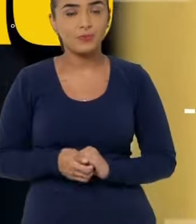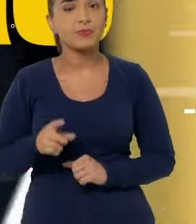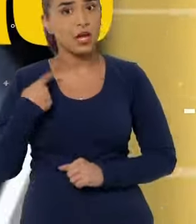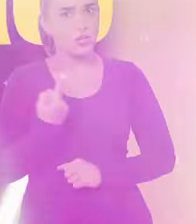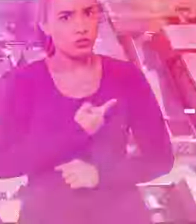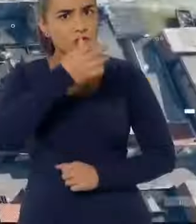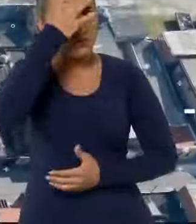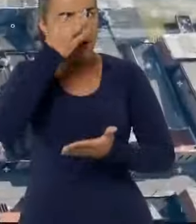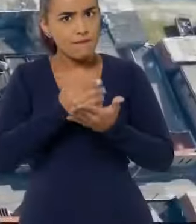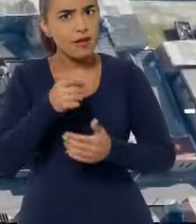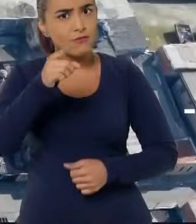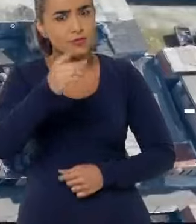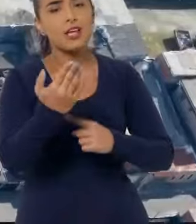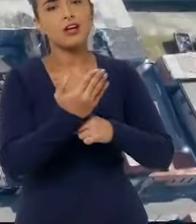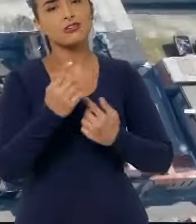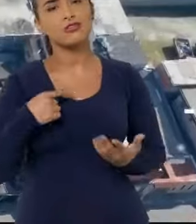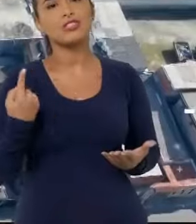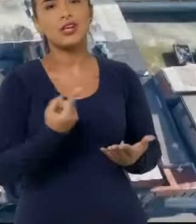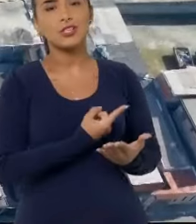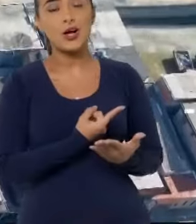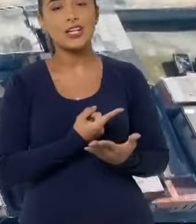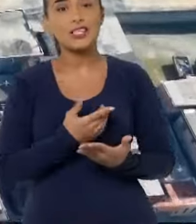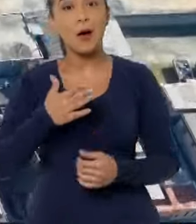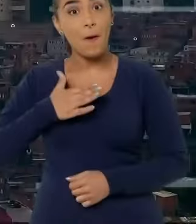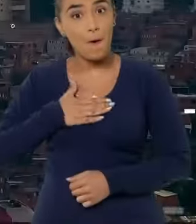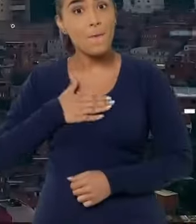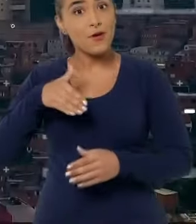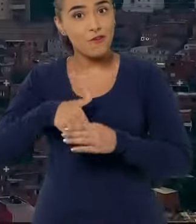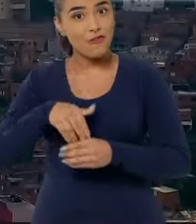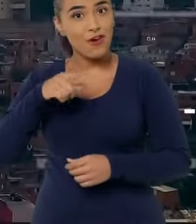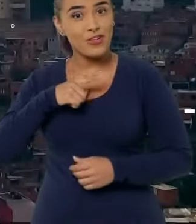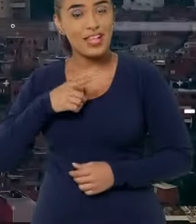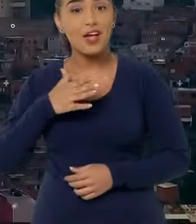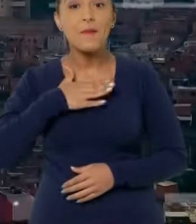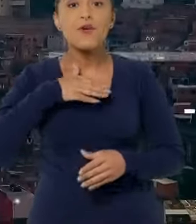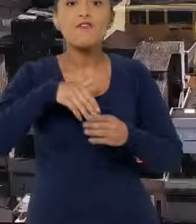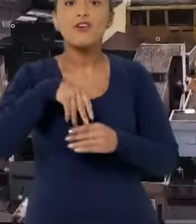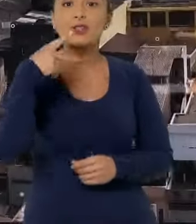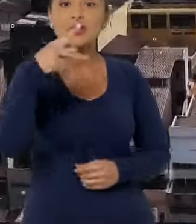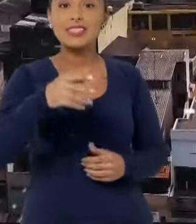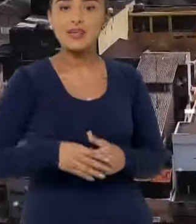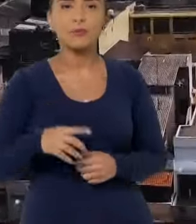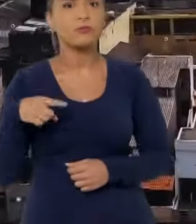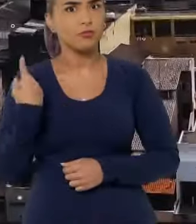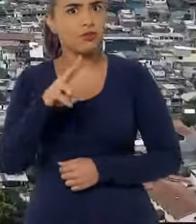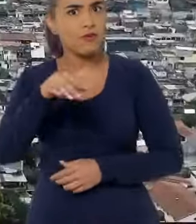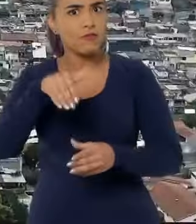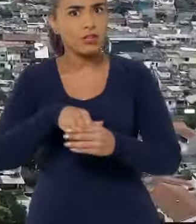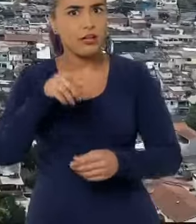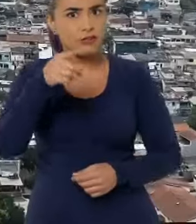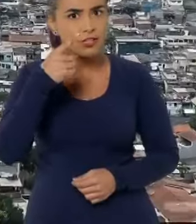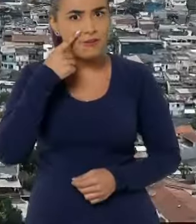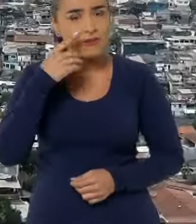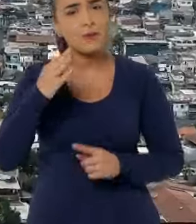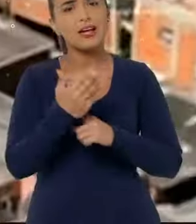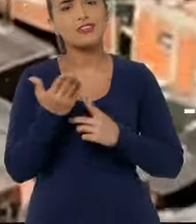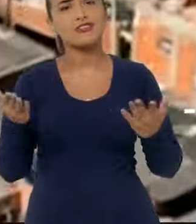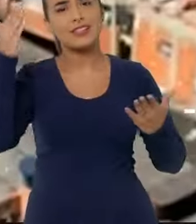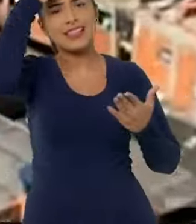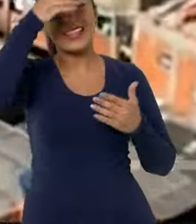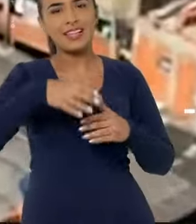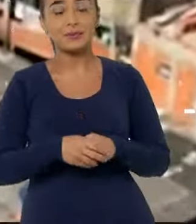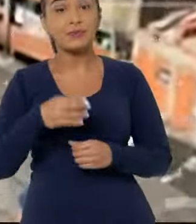zero todo dia. Nós bota fé em você, Datena. Ajuda nós aí, pô. Datena, pode contar com o meu voto. Meu voto é seu, hein, cara? Nós vamos votar no seu, viu?